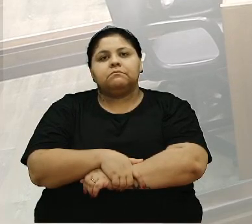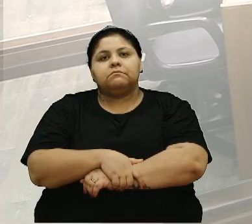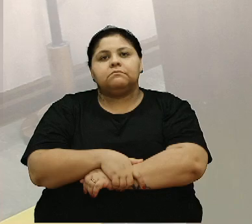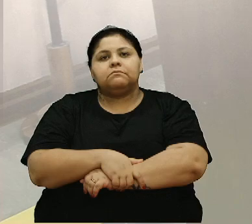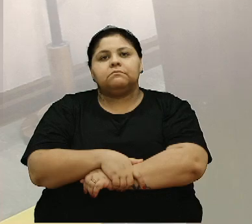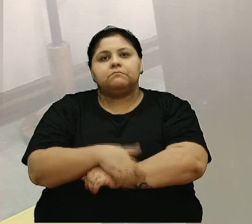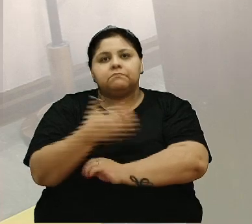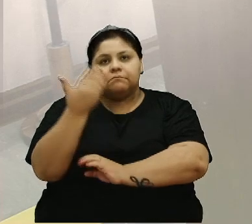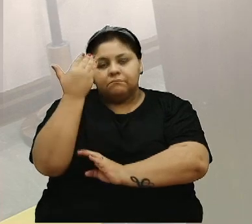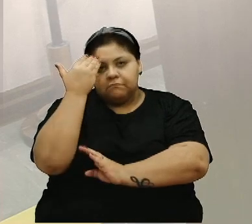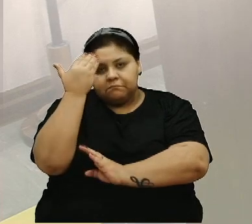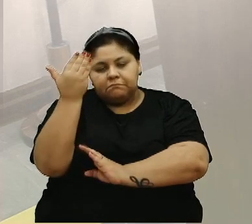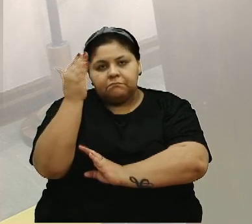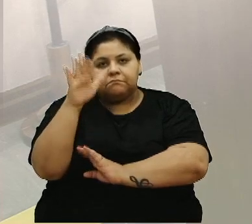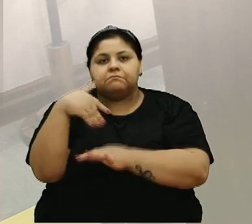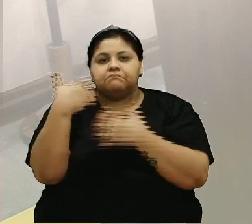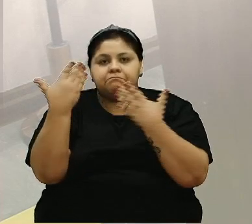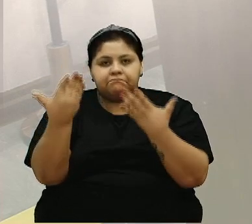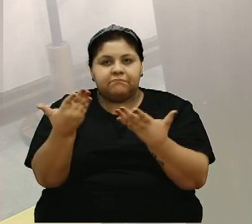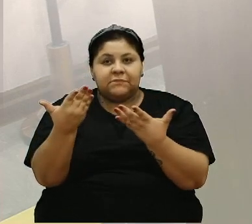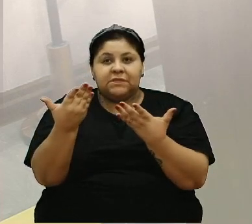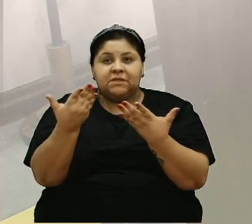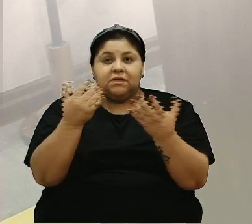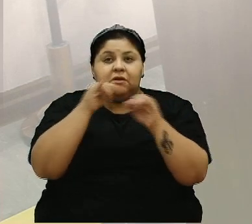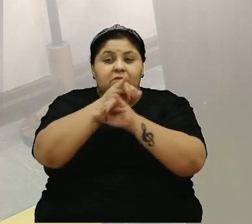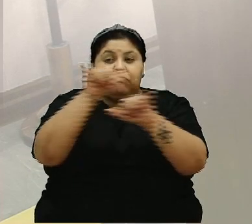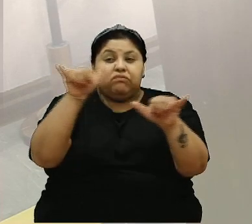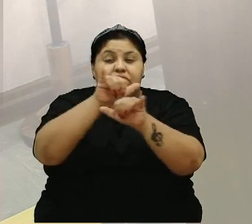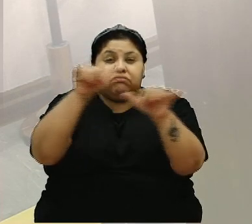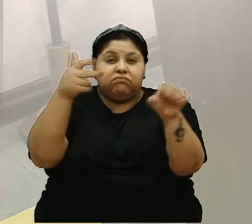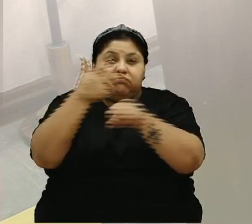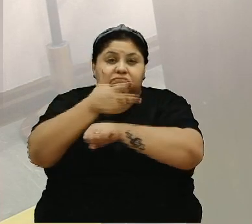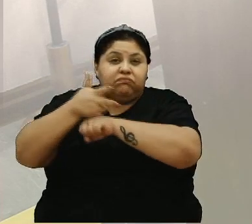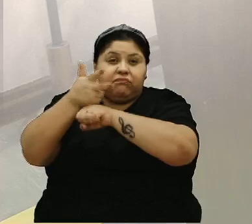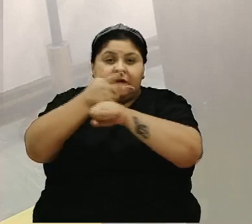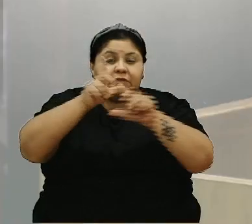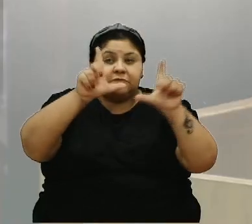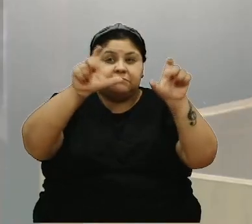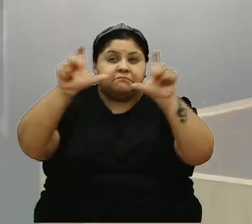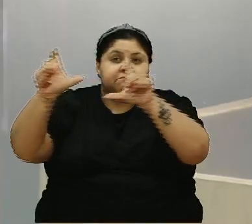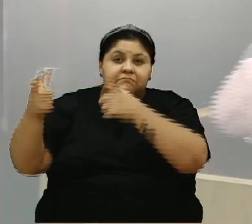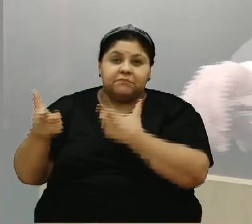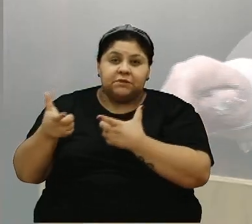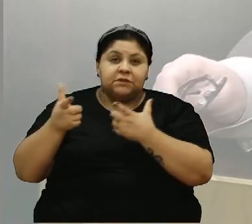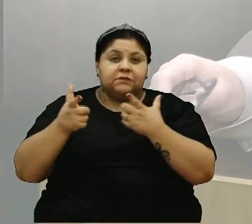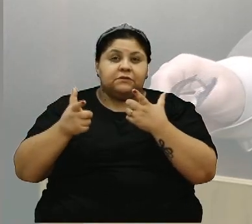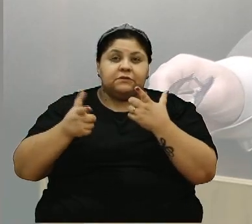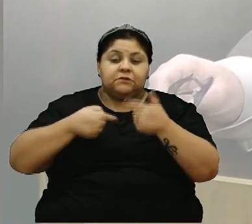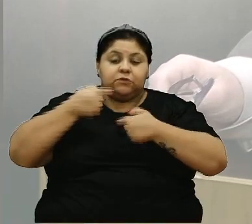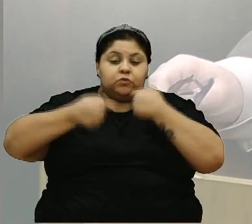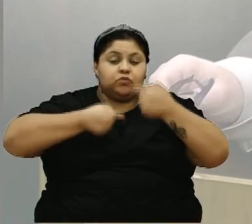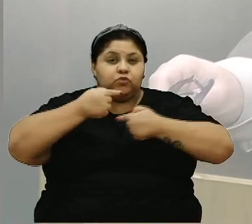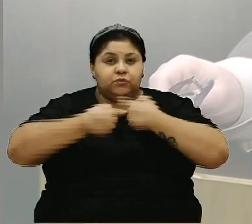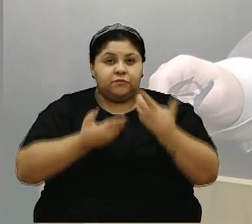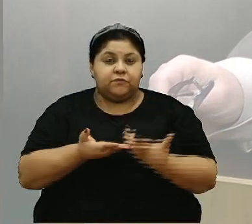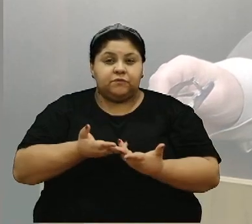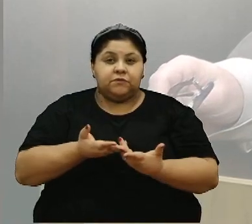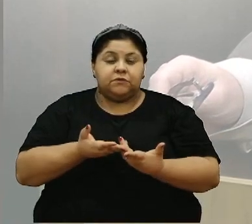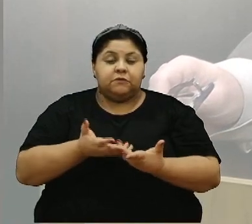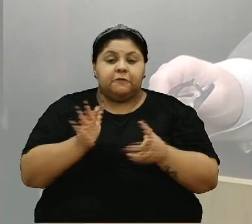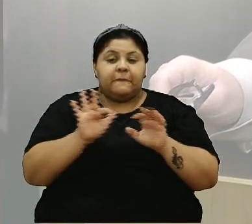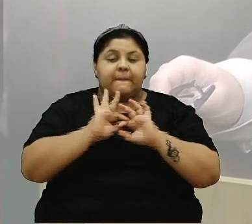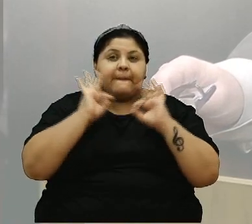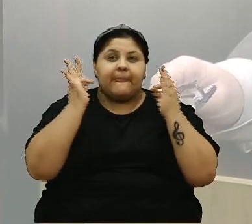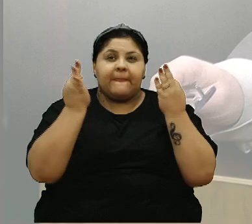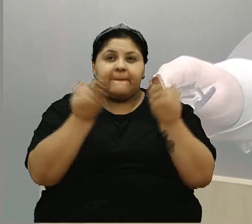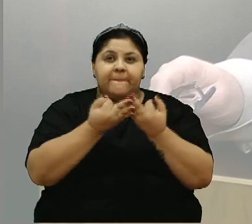vereador. Então é muito anúncio, muito vídeo, muita foto, muito debate e as famílias